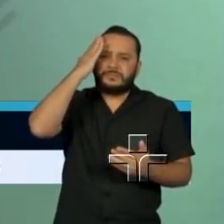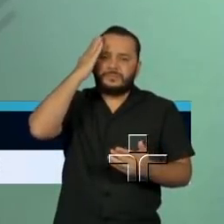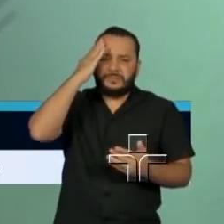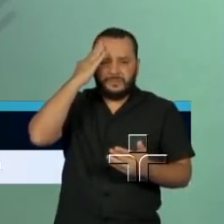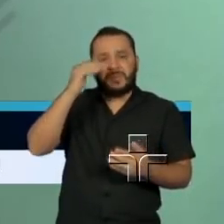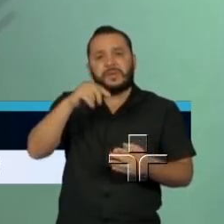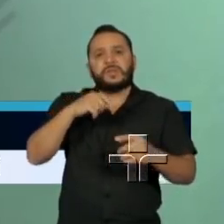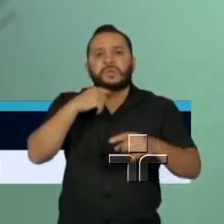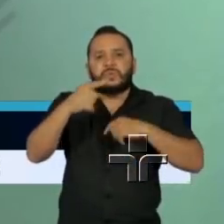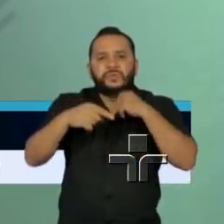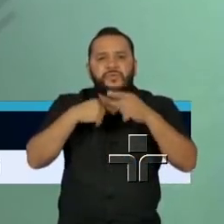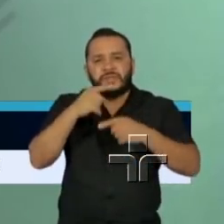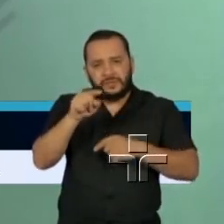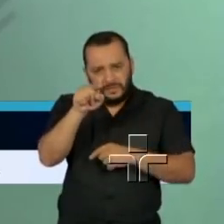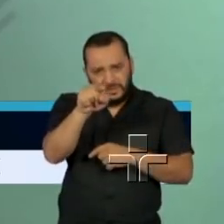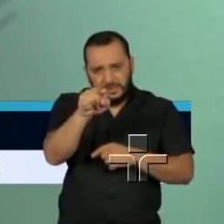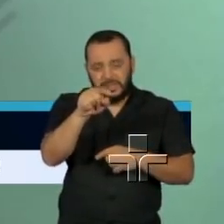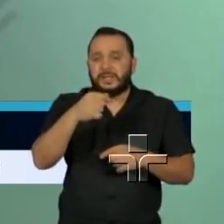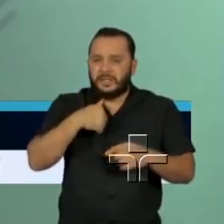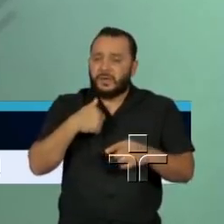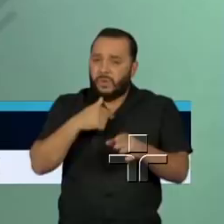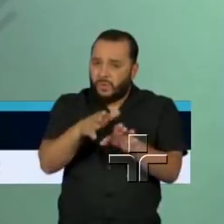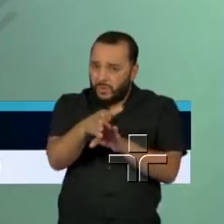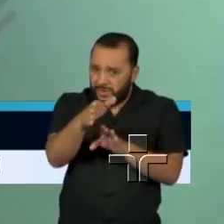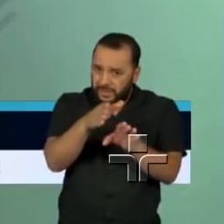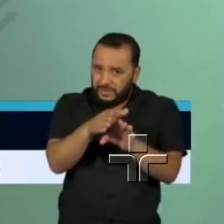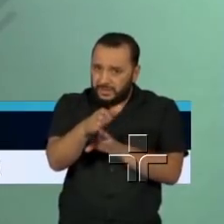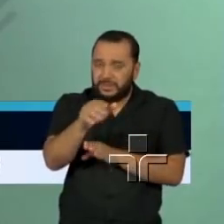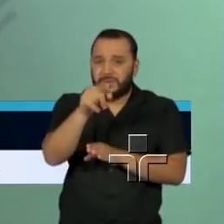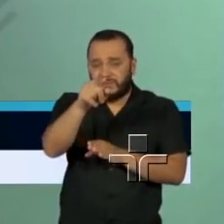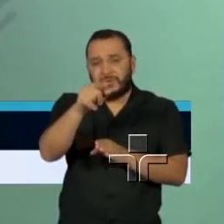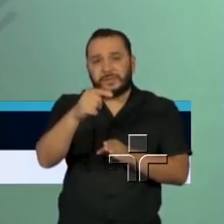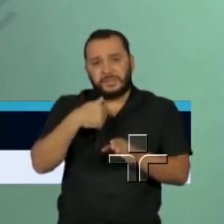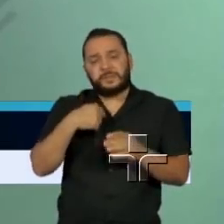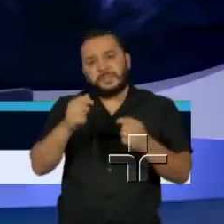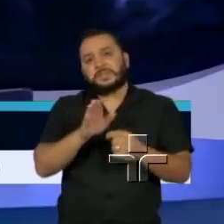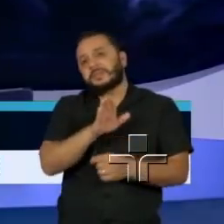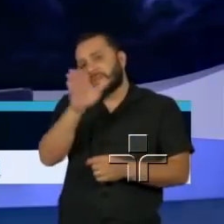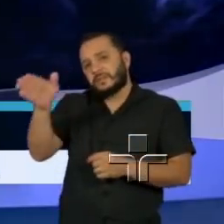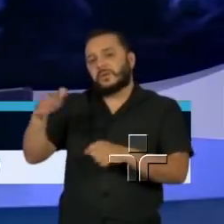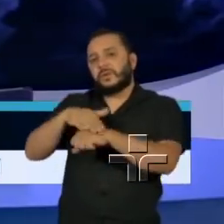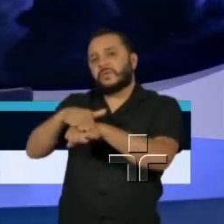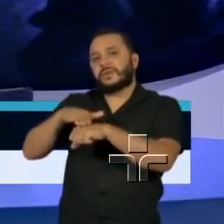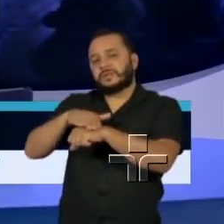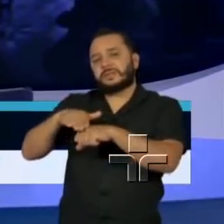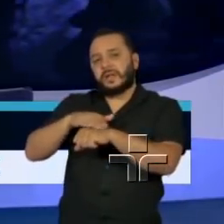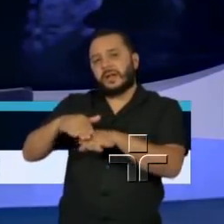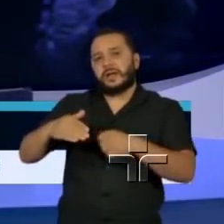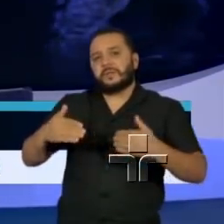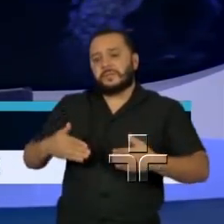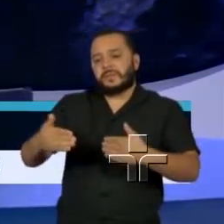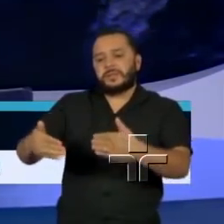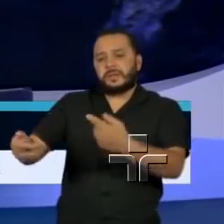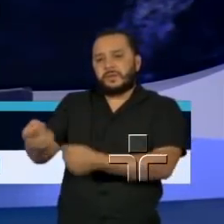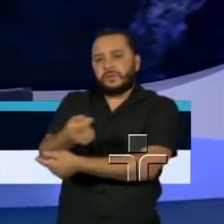questionamento, eu redobro a minha orientação no sentido de questionar o Ministério da Economia. Nós procuramos o Ministério da Economia, que